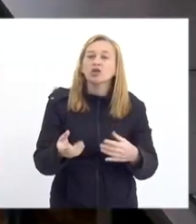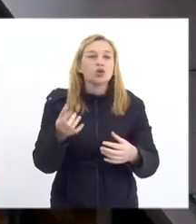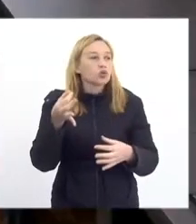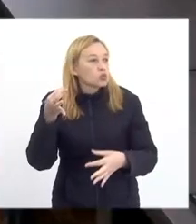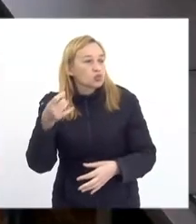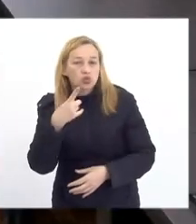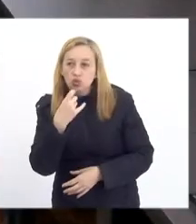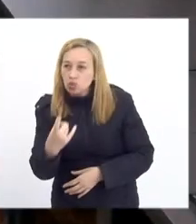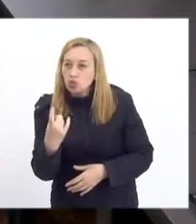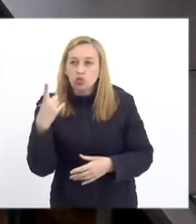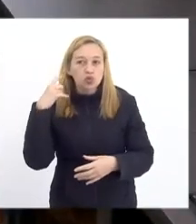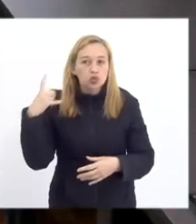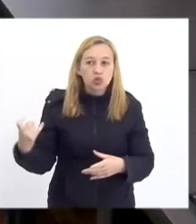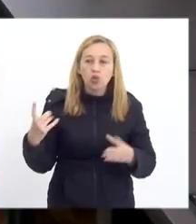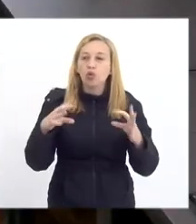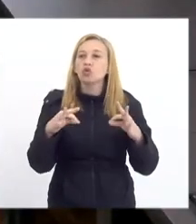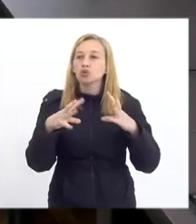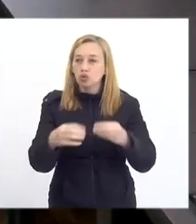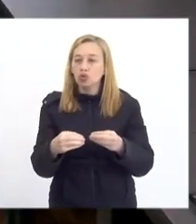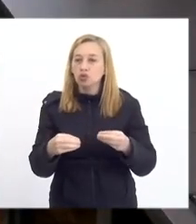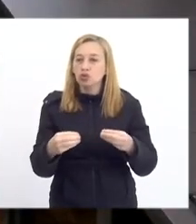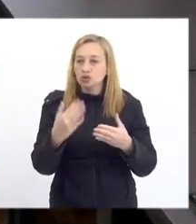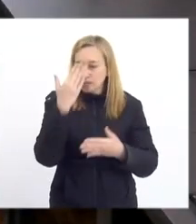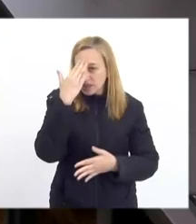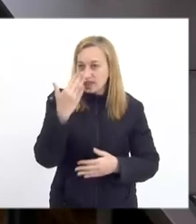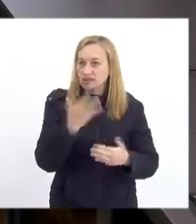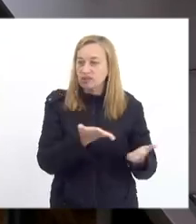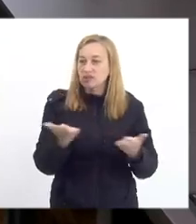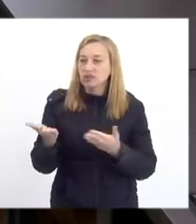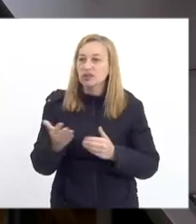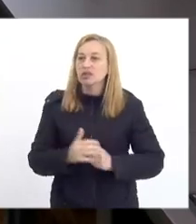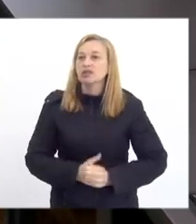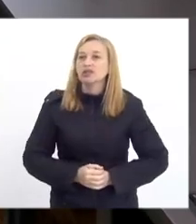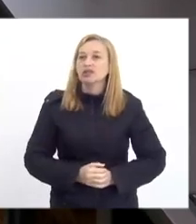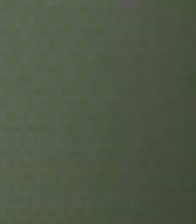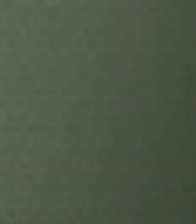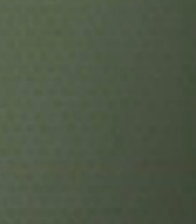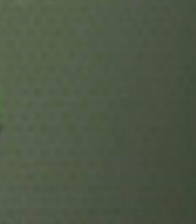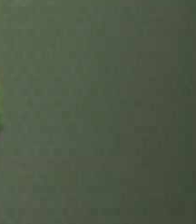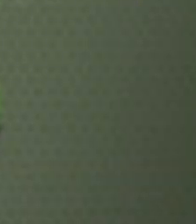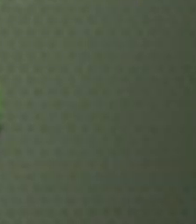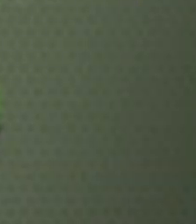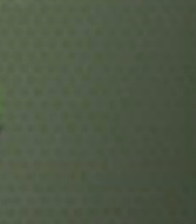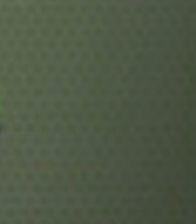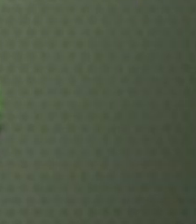som, enfim. Fora, né? Todos vocês. Que Deus nos abençoe. Está encerrada a reunião.